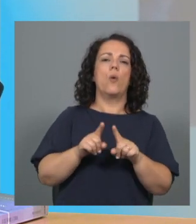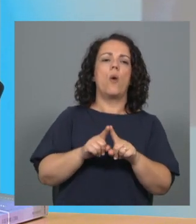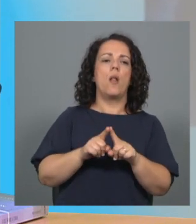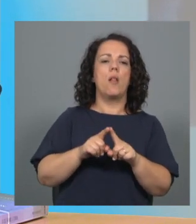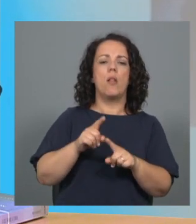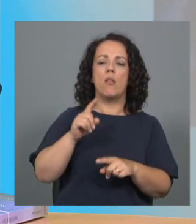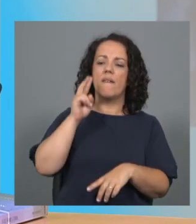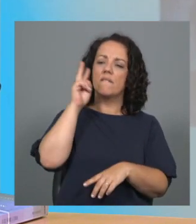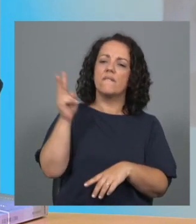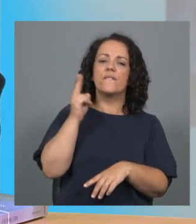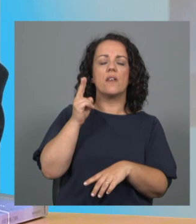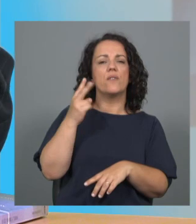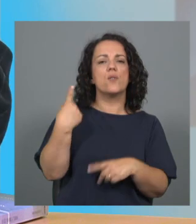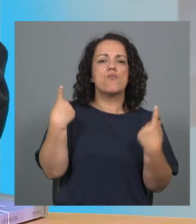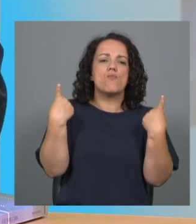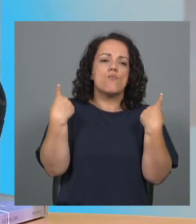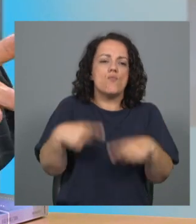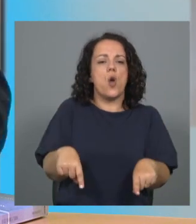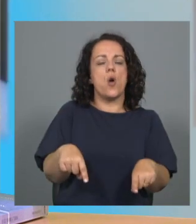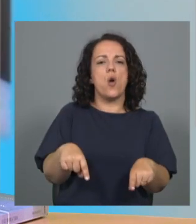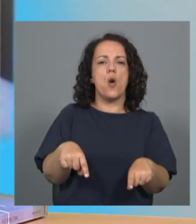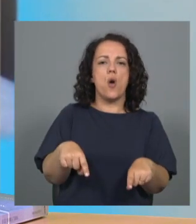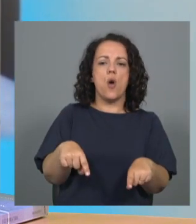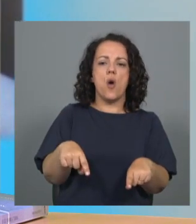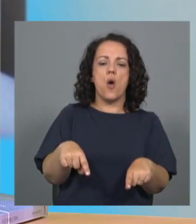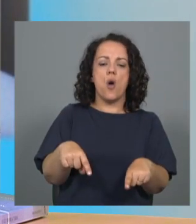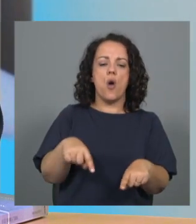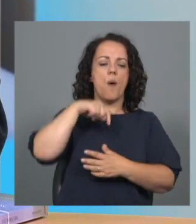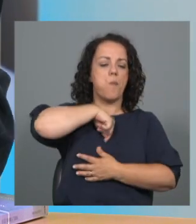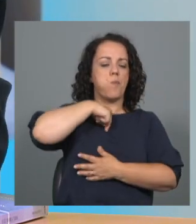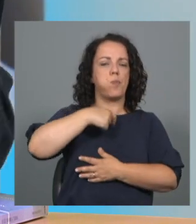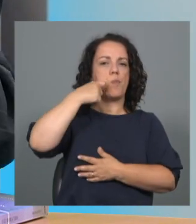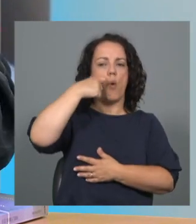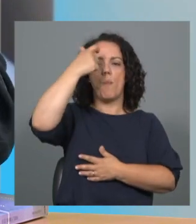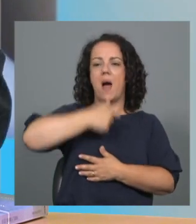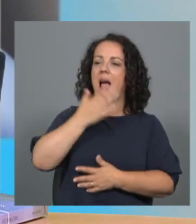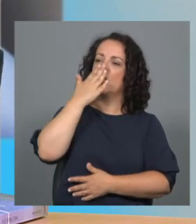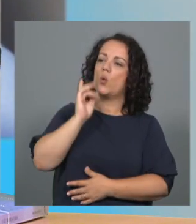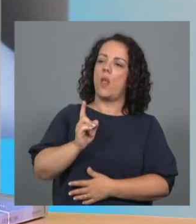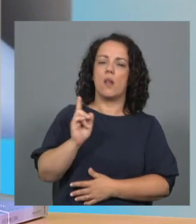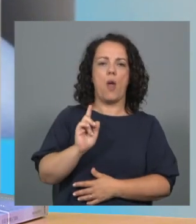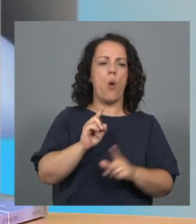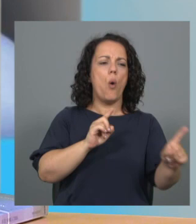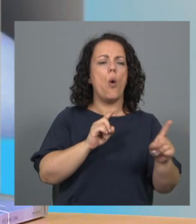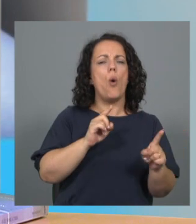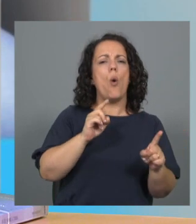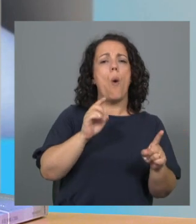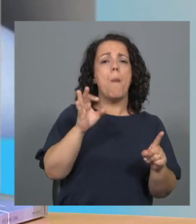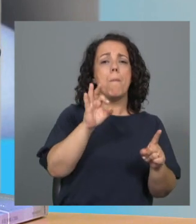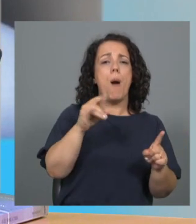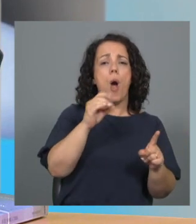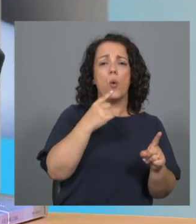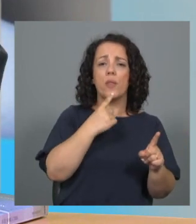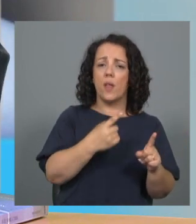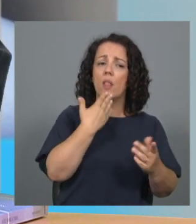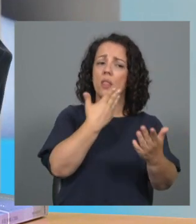maneira meramente daquilo que são as nossas reações humanas. E Paulo diz, não contristeis o Espírito Santo